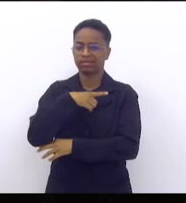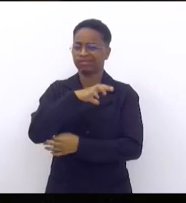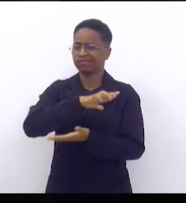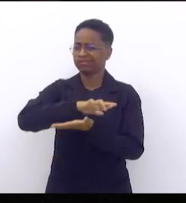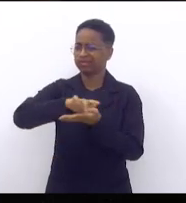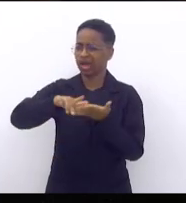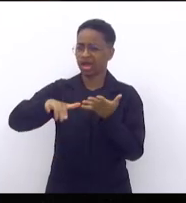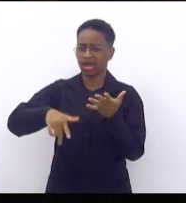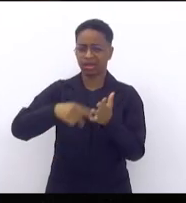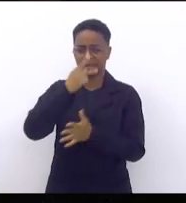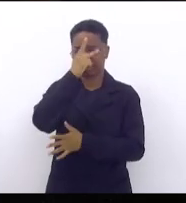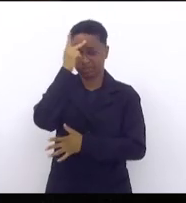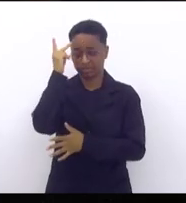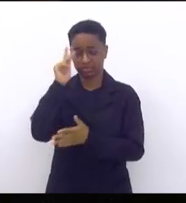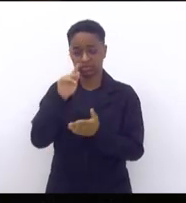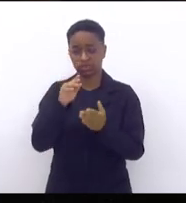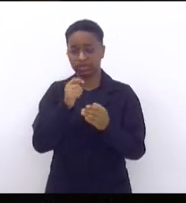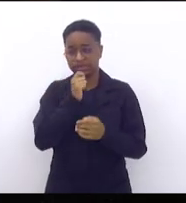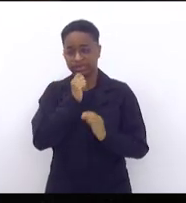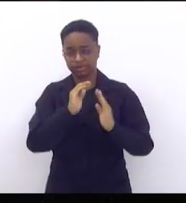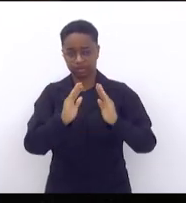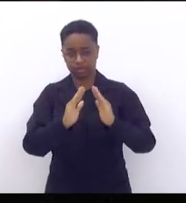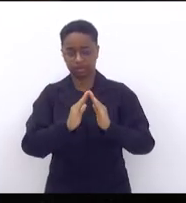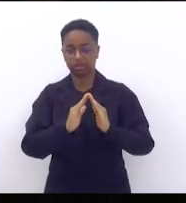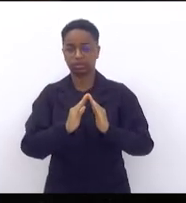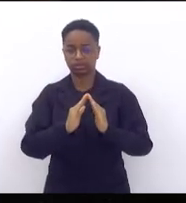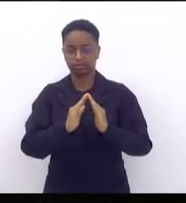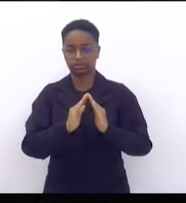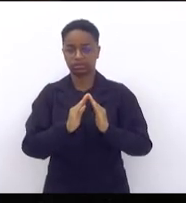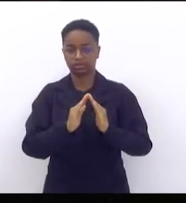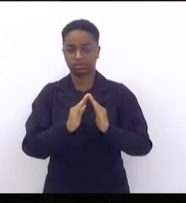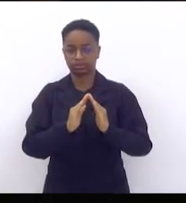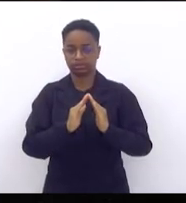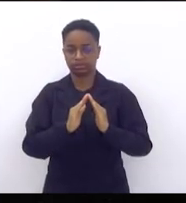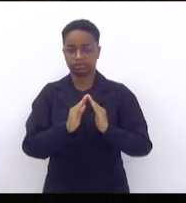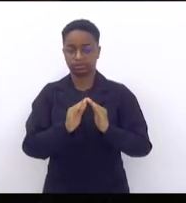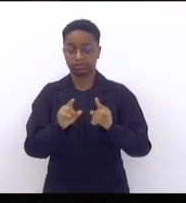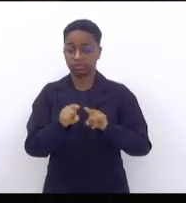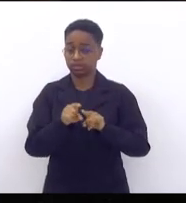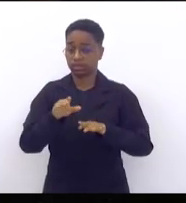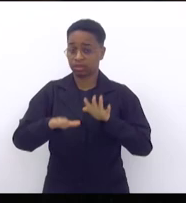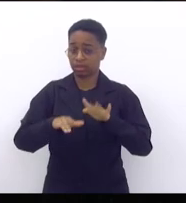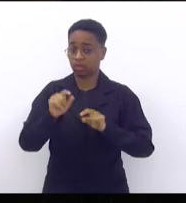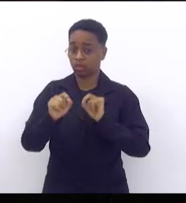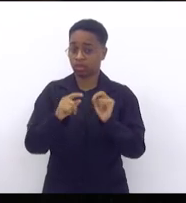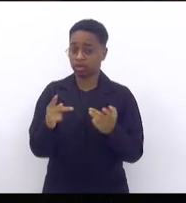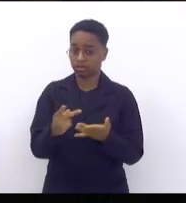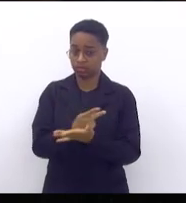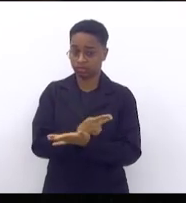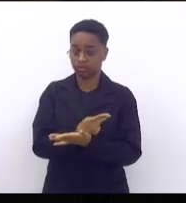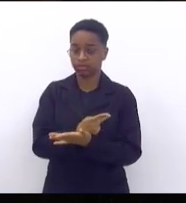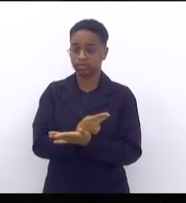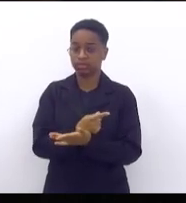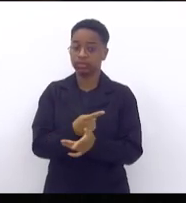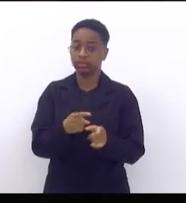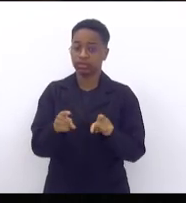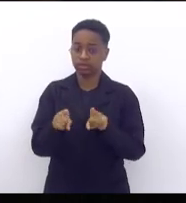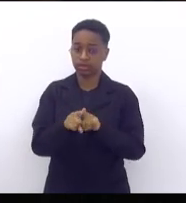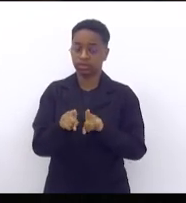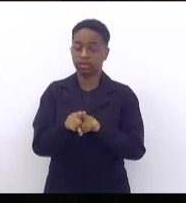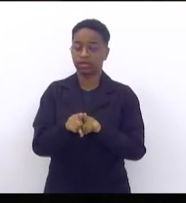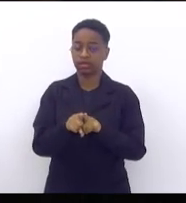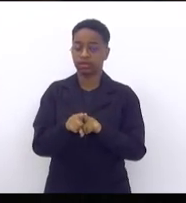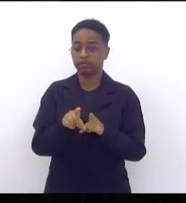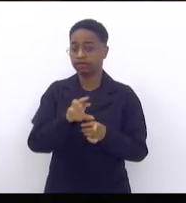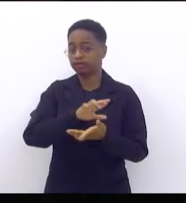de pessoas desabrigadas, e, dependendo do evento, ainda com muitos e